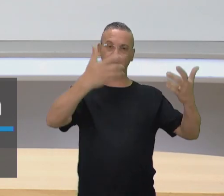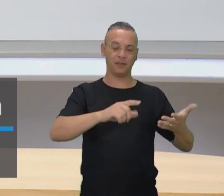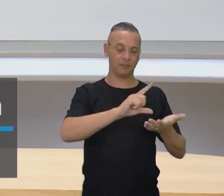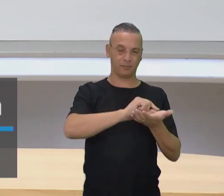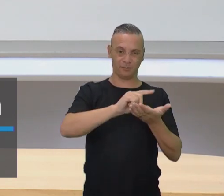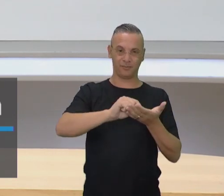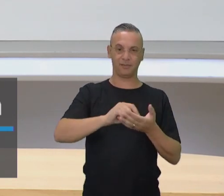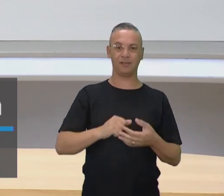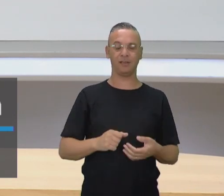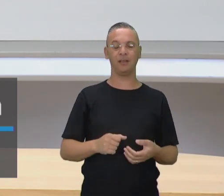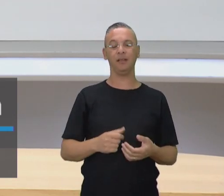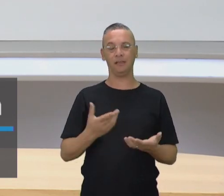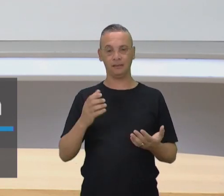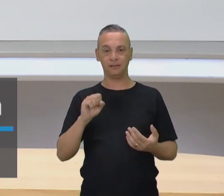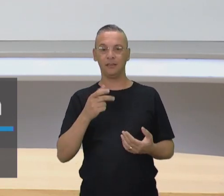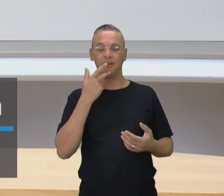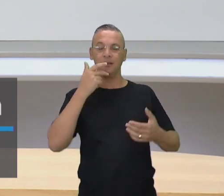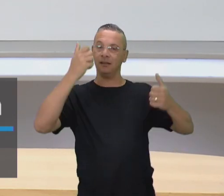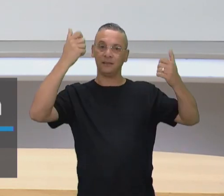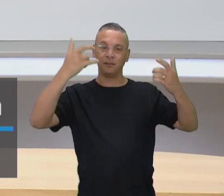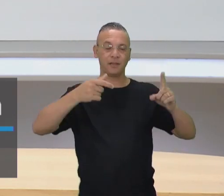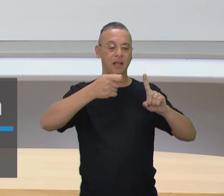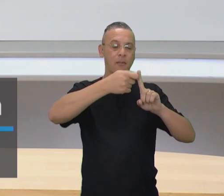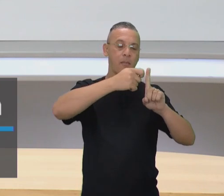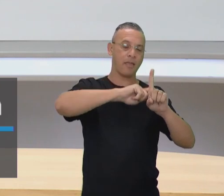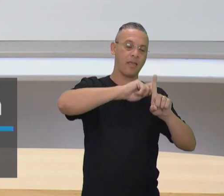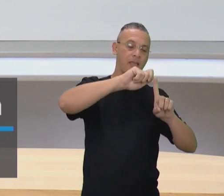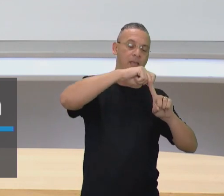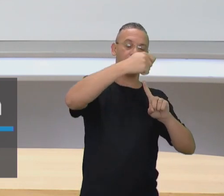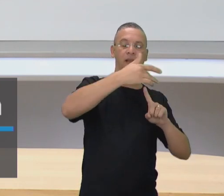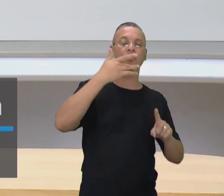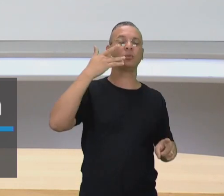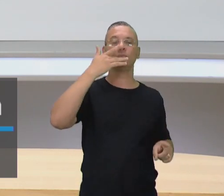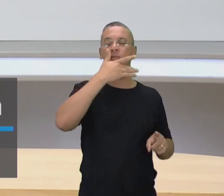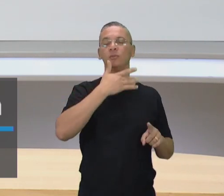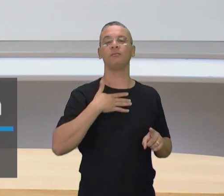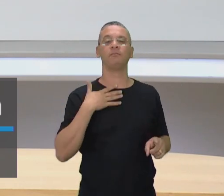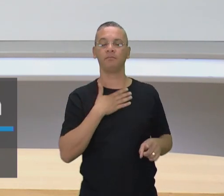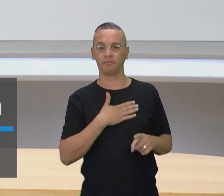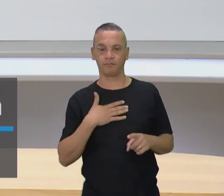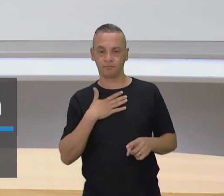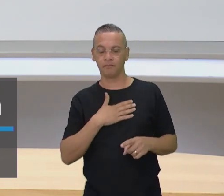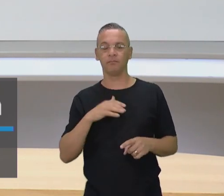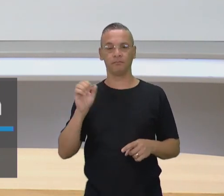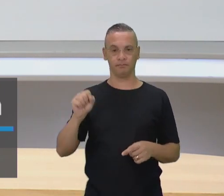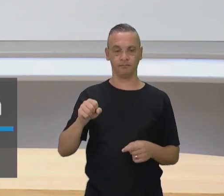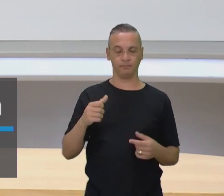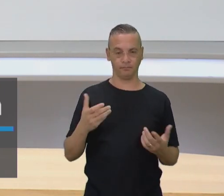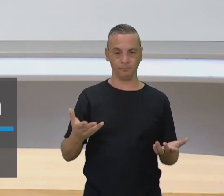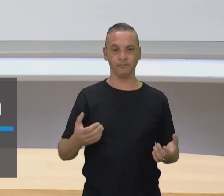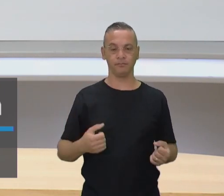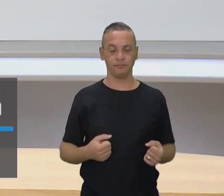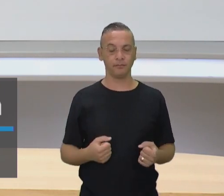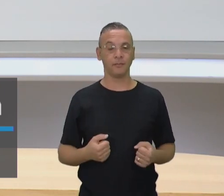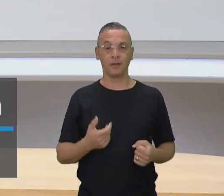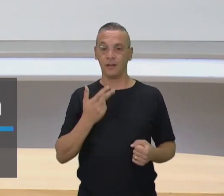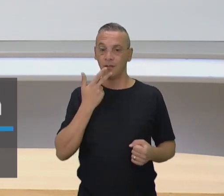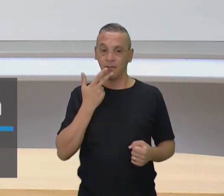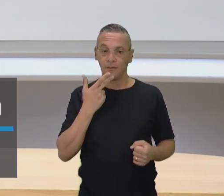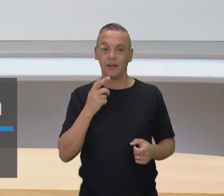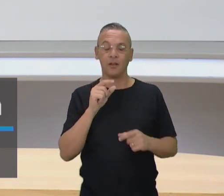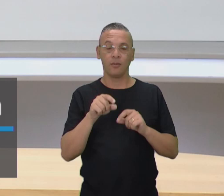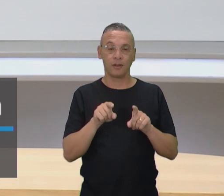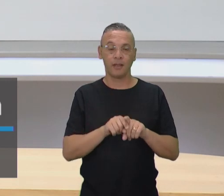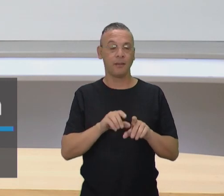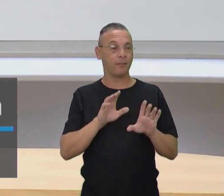yes, nós temos banana, né? E falando bem da banana, né? Citando aí uma fala famosa. E aí ele entra